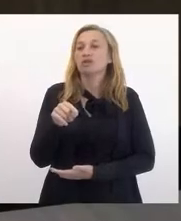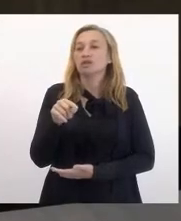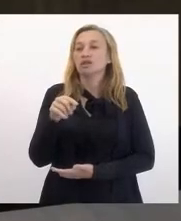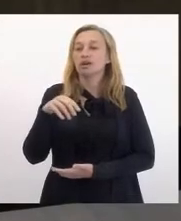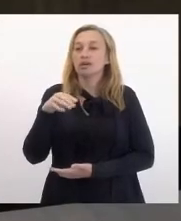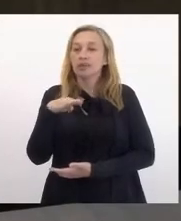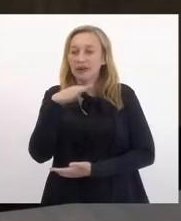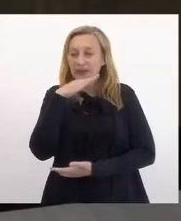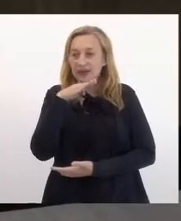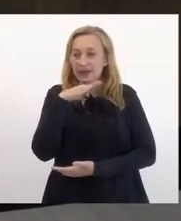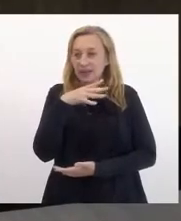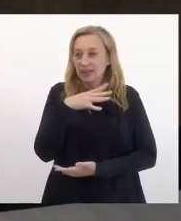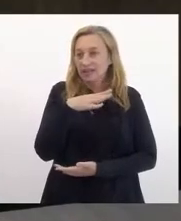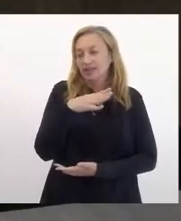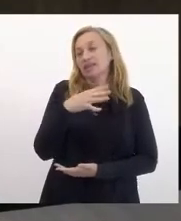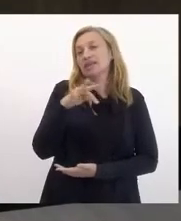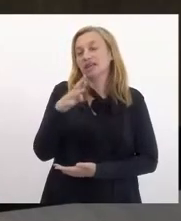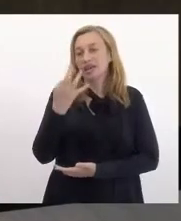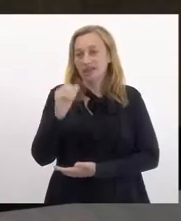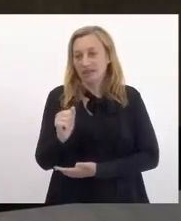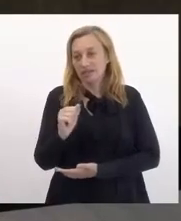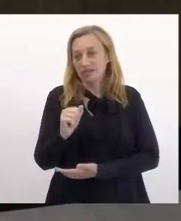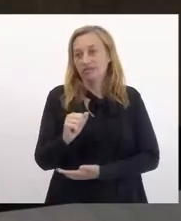Eu convivi com o Luiz Carlos da Vila.